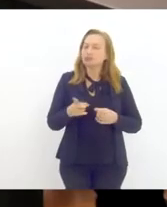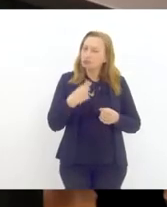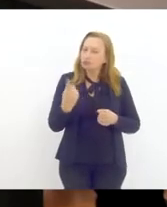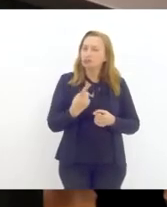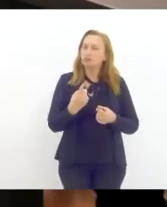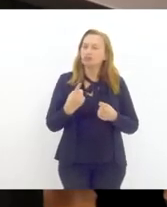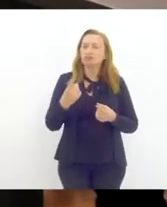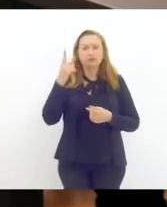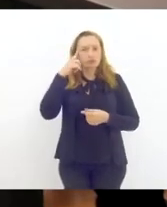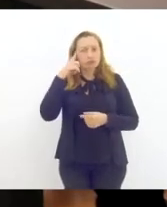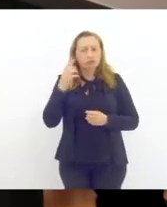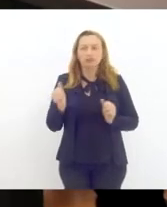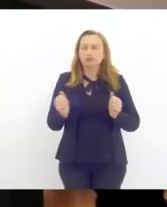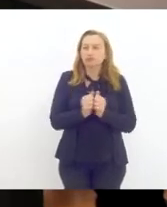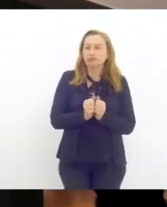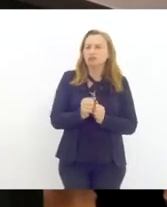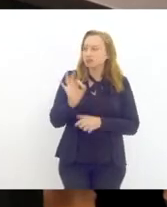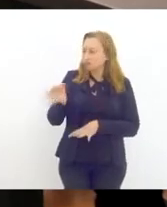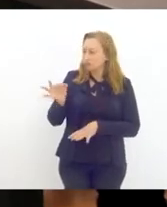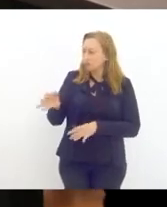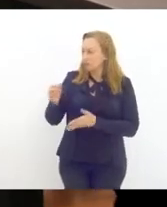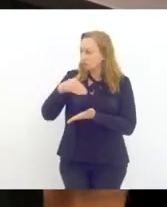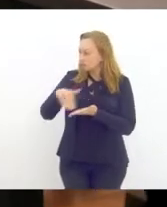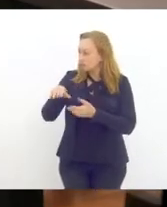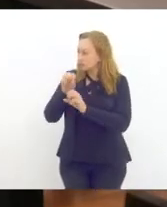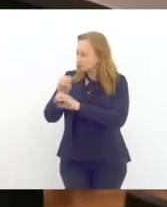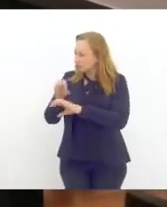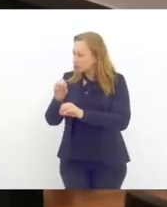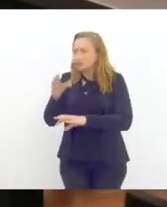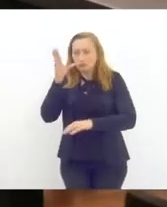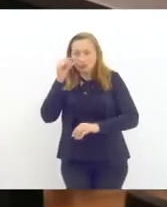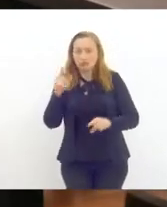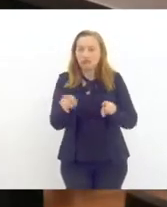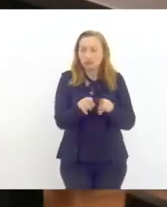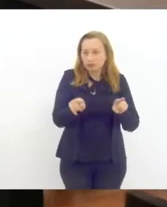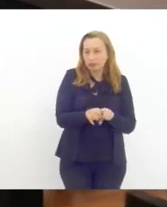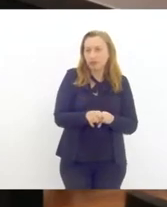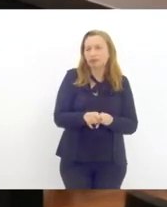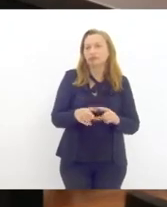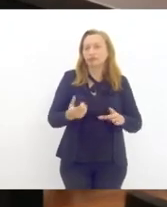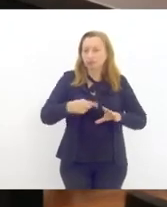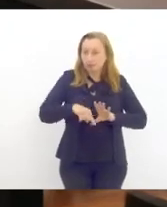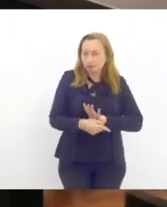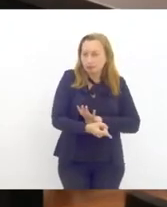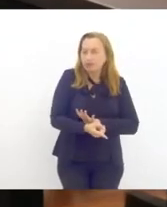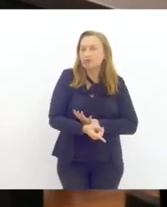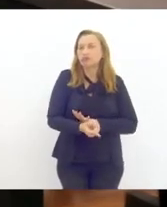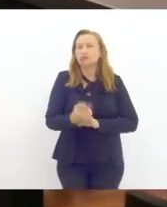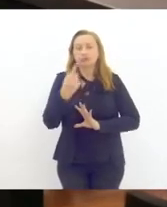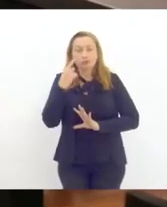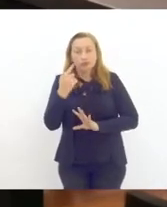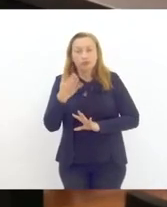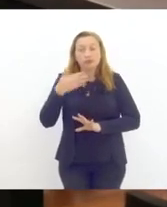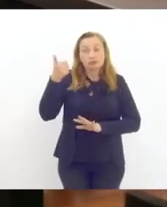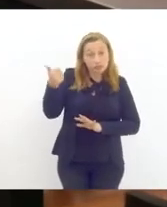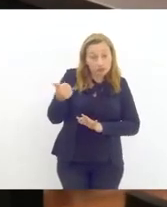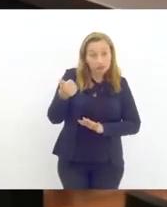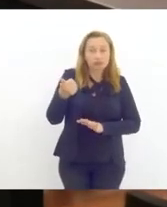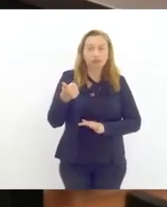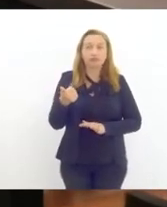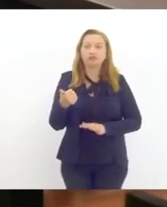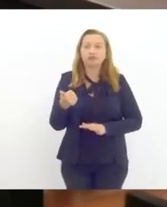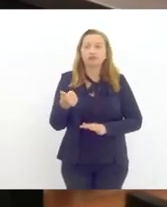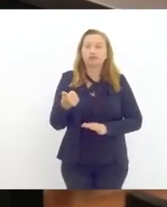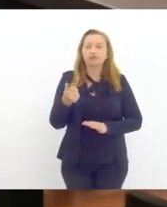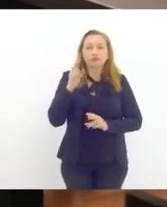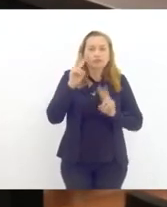com a SEDUC. Eu tenho certeza que a SEDUC está totalmente, né, interessada, mas é um assunto denso. Tem que mergulhar, tem que ver os melhores casos, tem que olhar